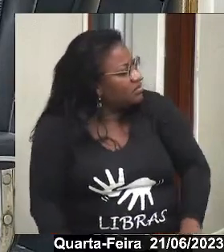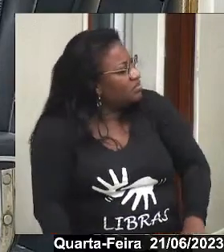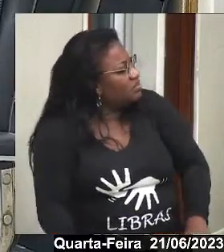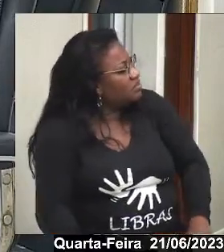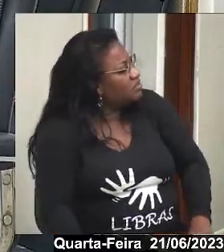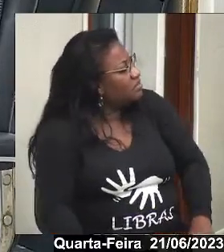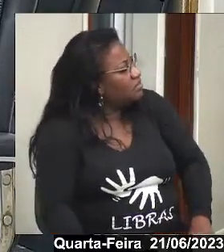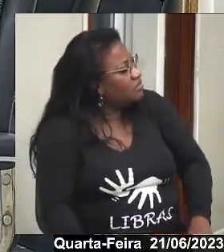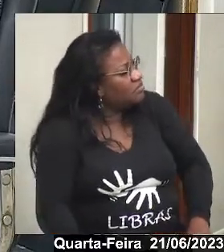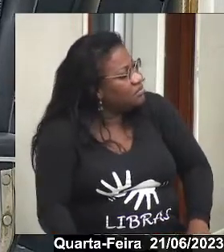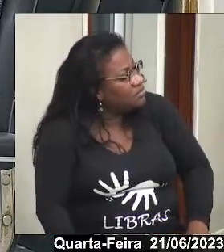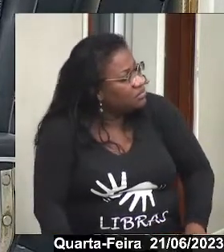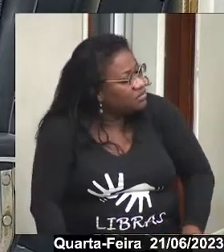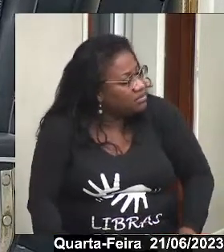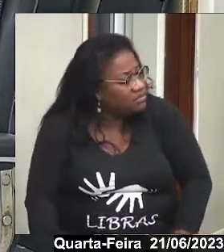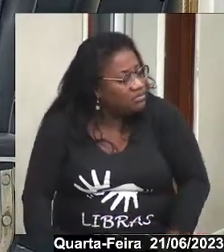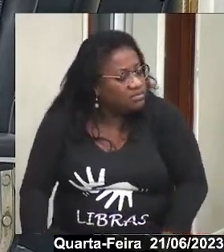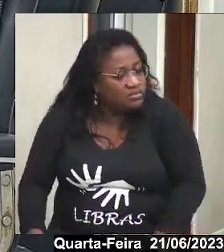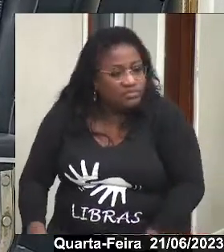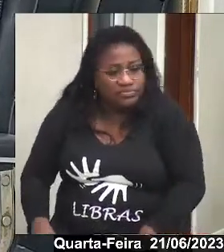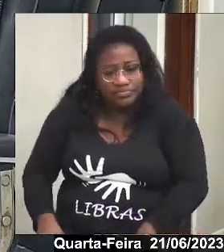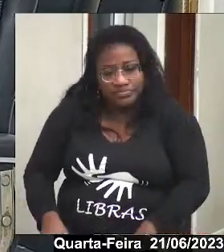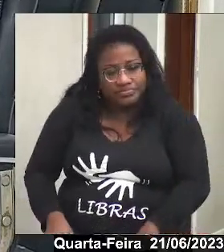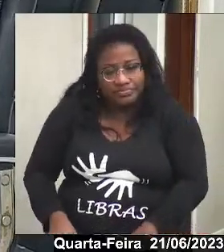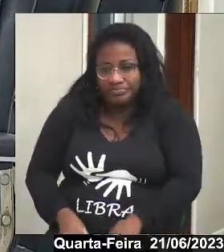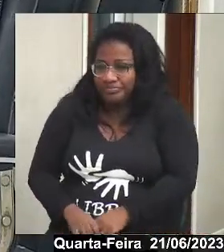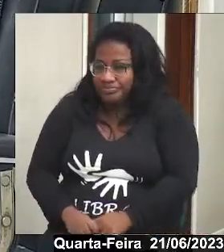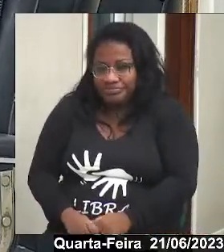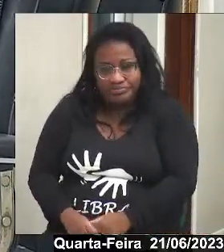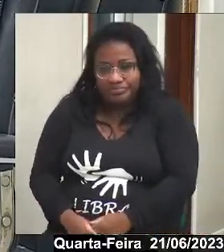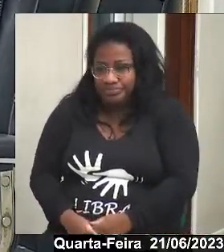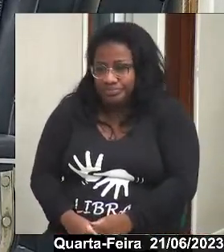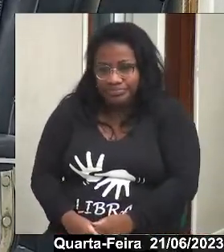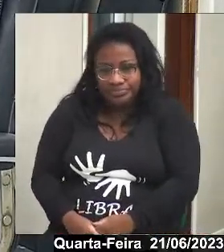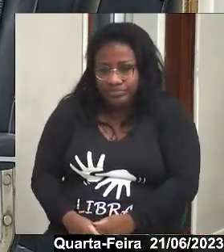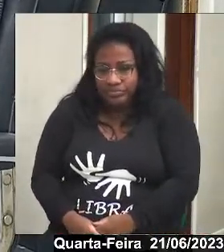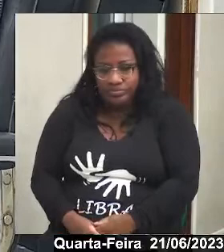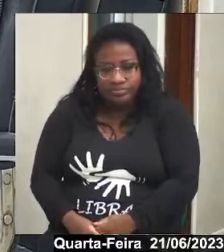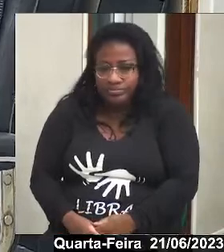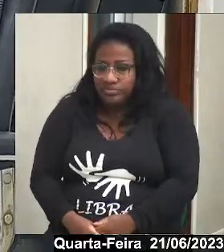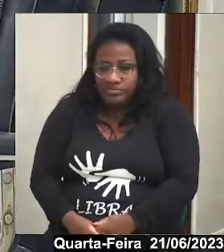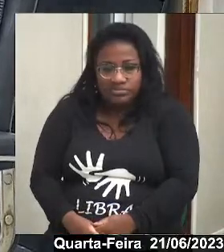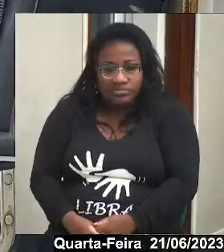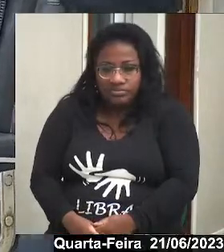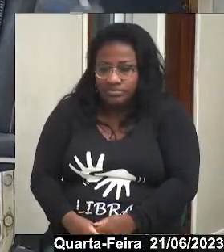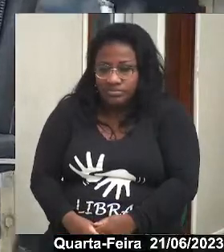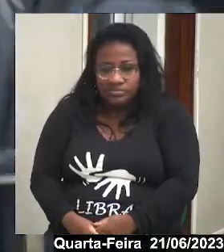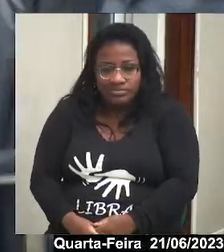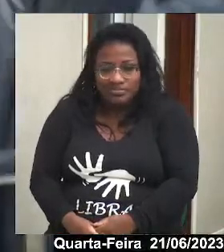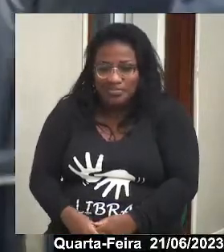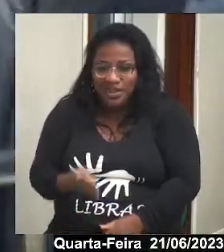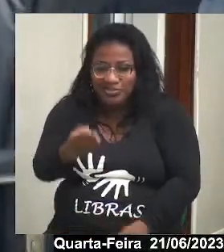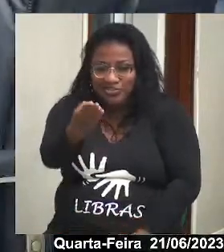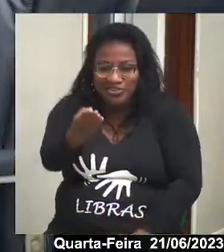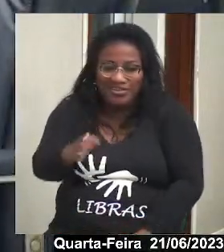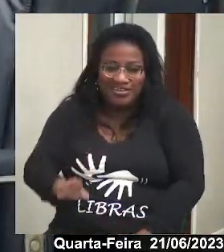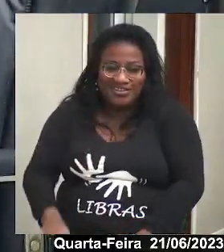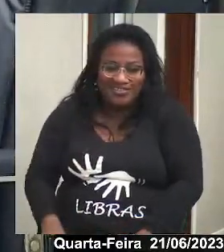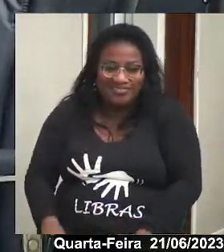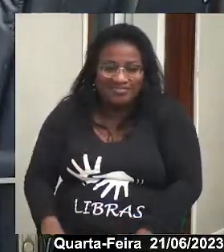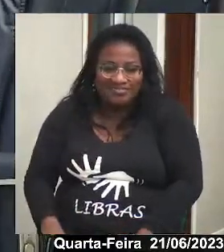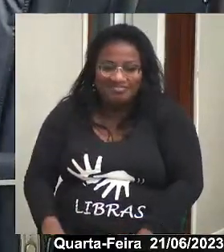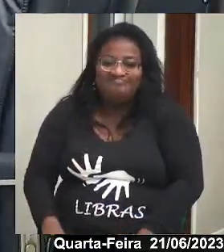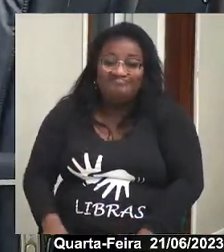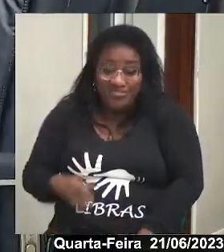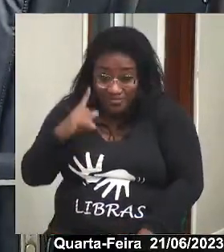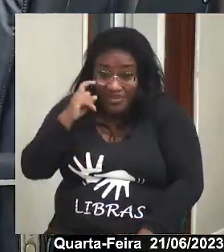atrás. Aí não, presidente. O senhor deu a palavra, presidente, aí não, eu gostaria de agora pedir. Agora o senhor está voltando atrás. Voto. Todo mundo veio aqui para ouvir os expositores. Se